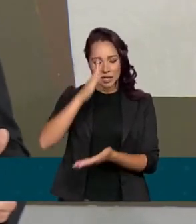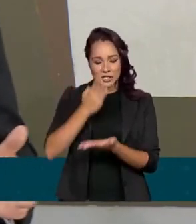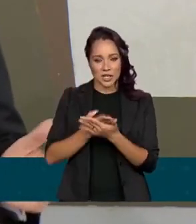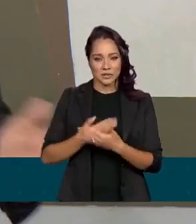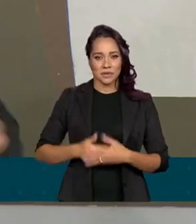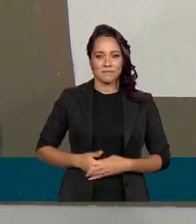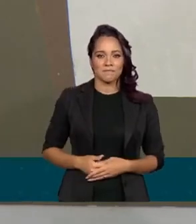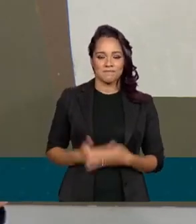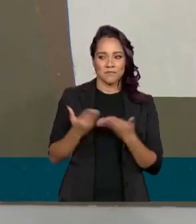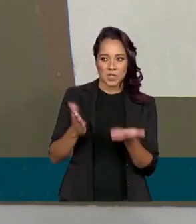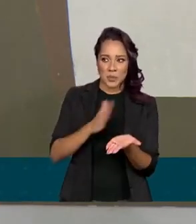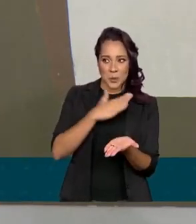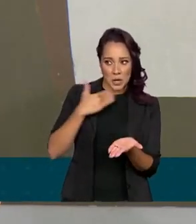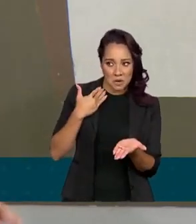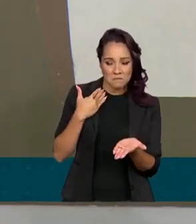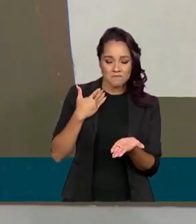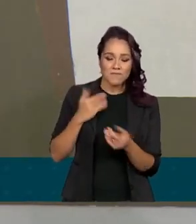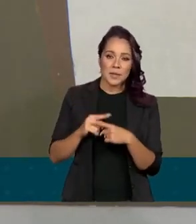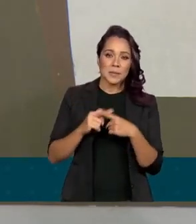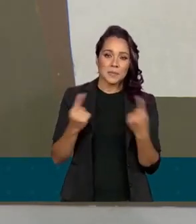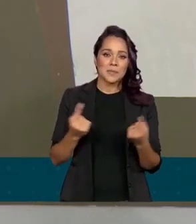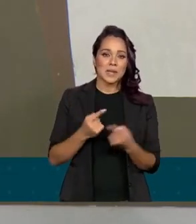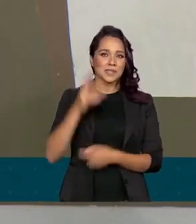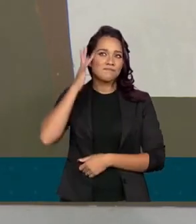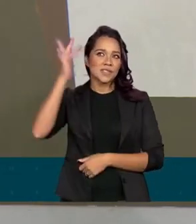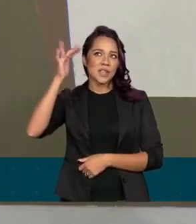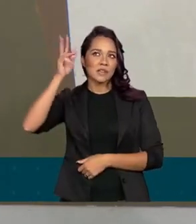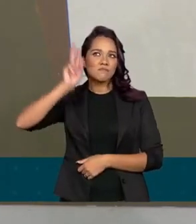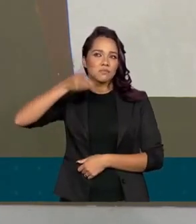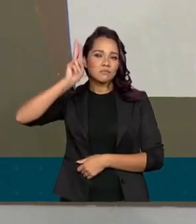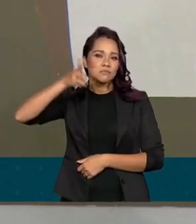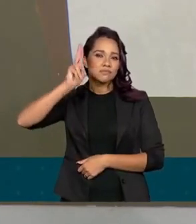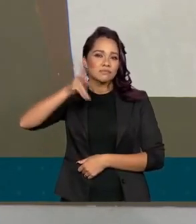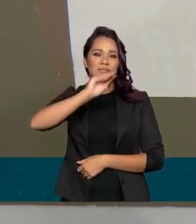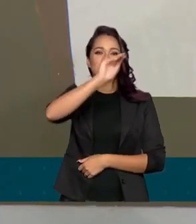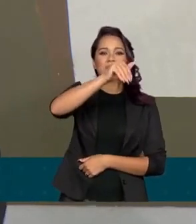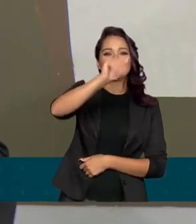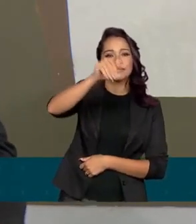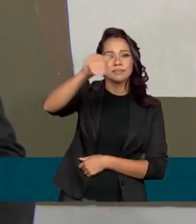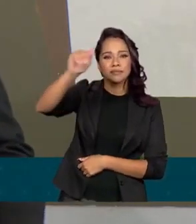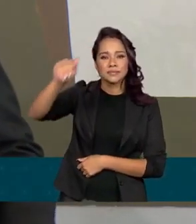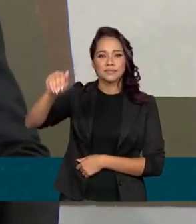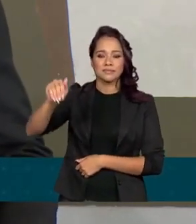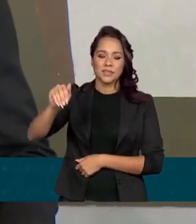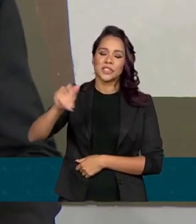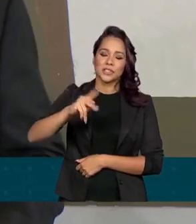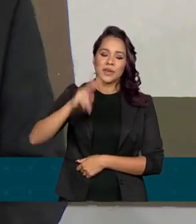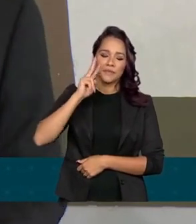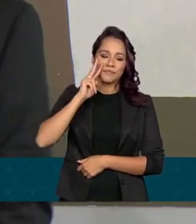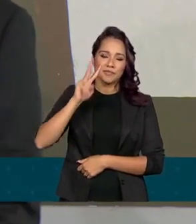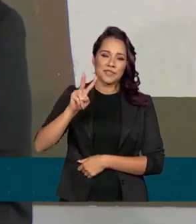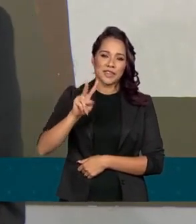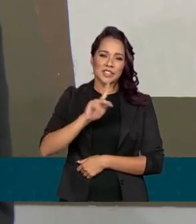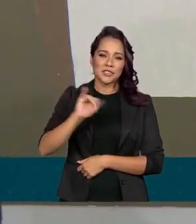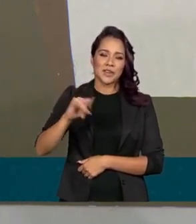acreditava. Você morreu, mas as suas ideias continuam vivas e nós haveremos